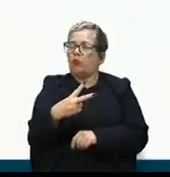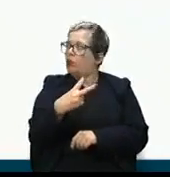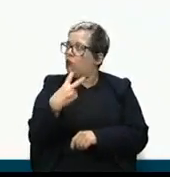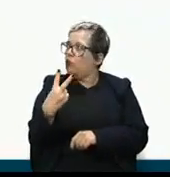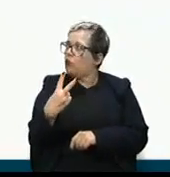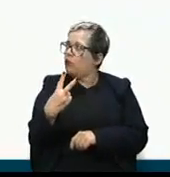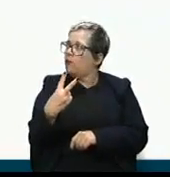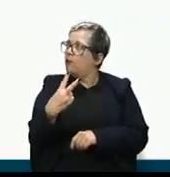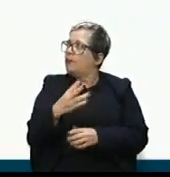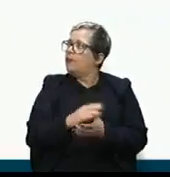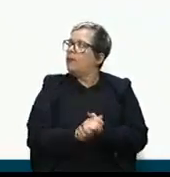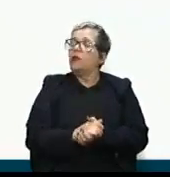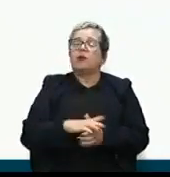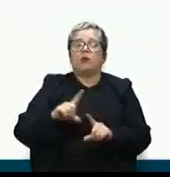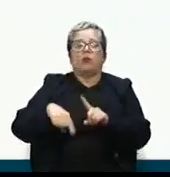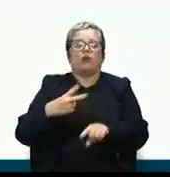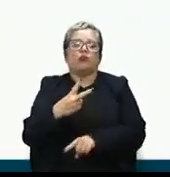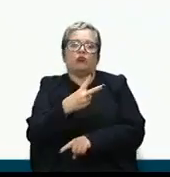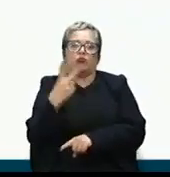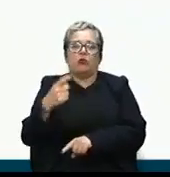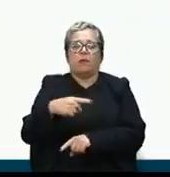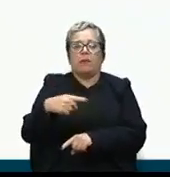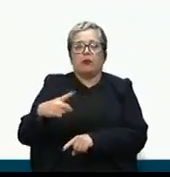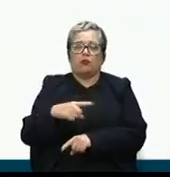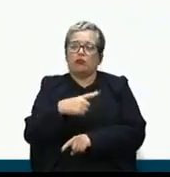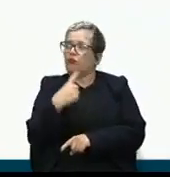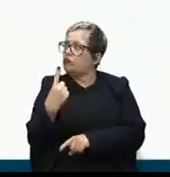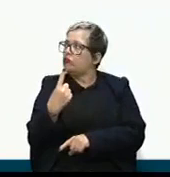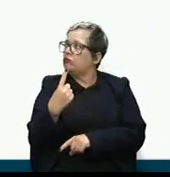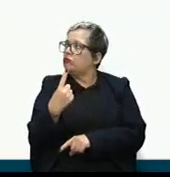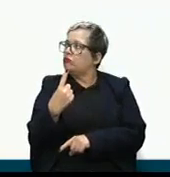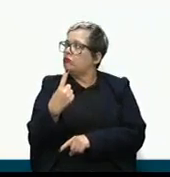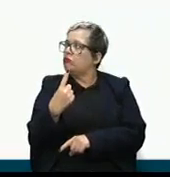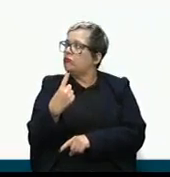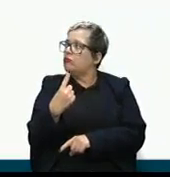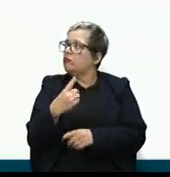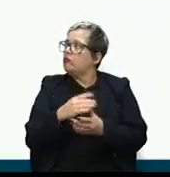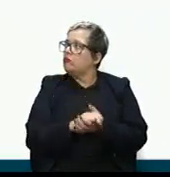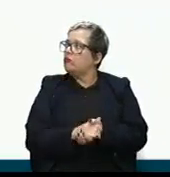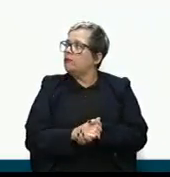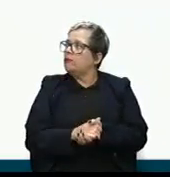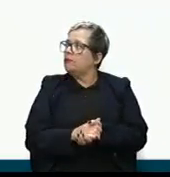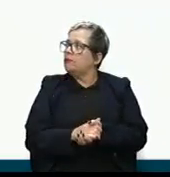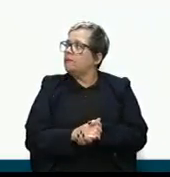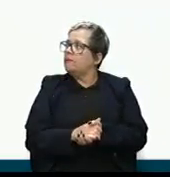2. 2 menos 1.